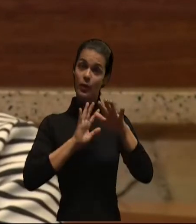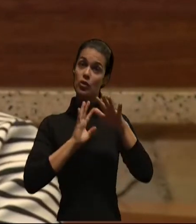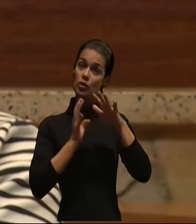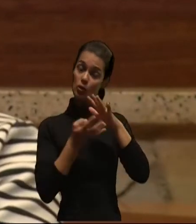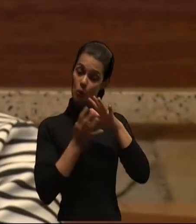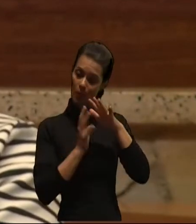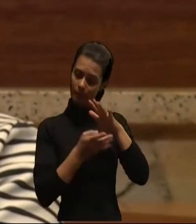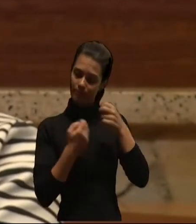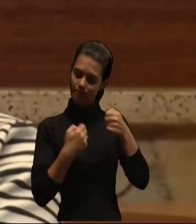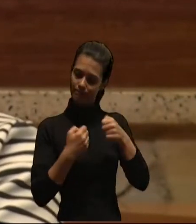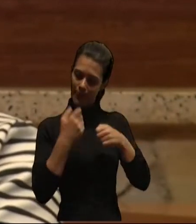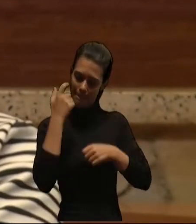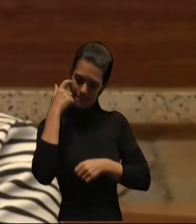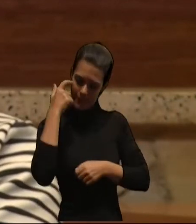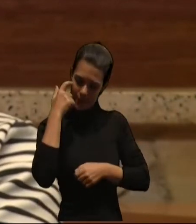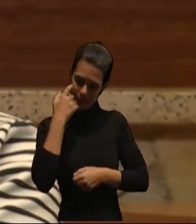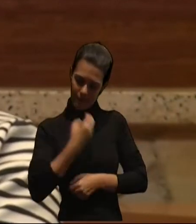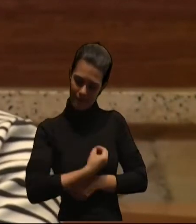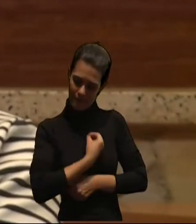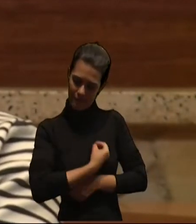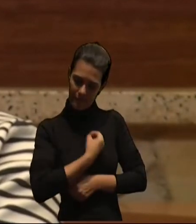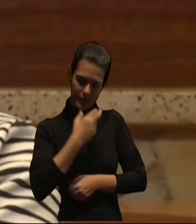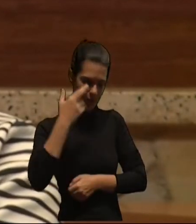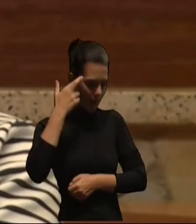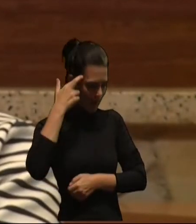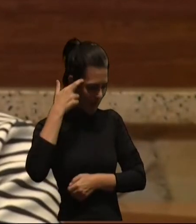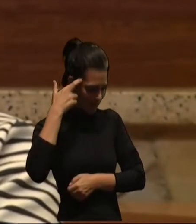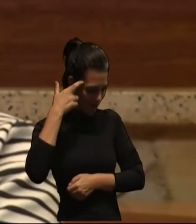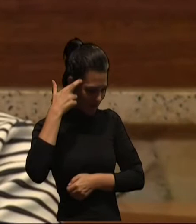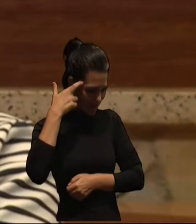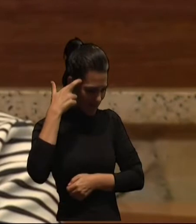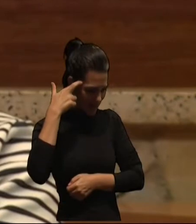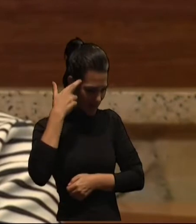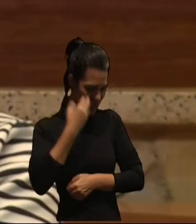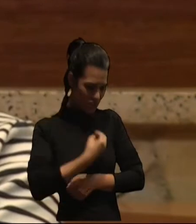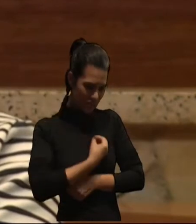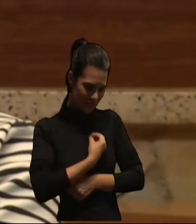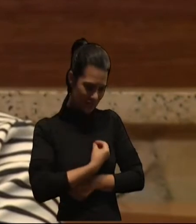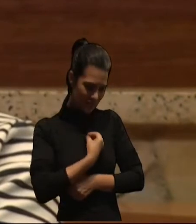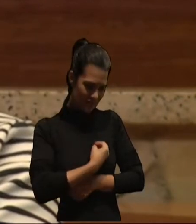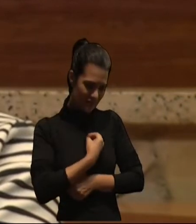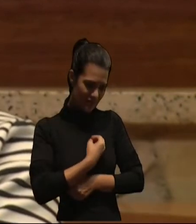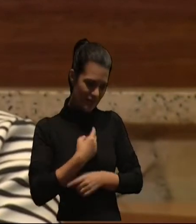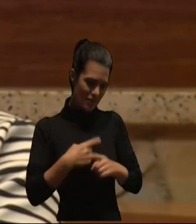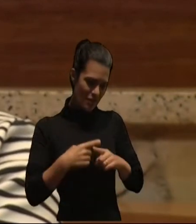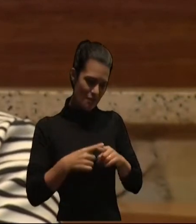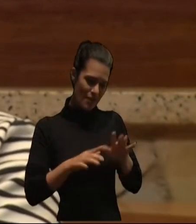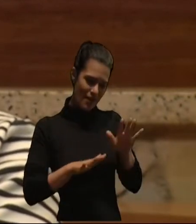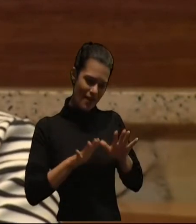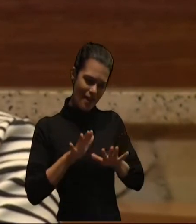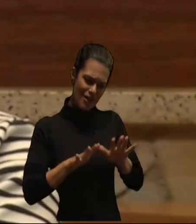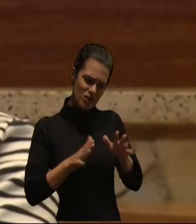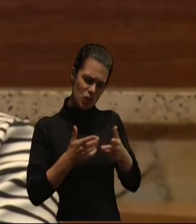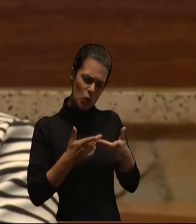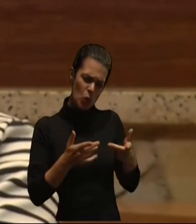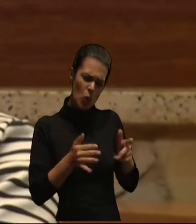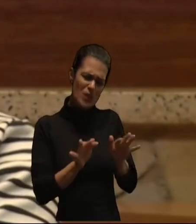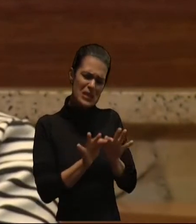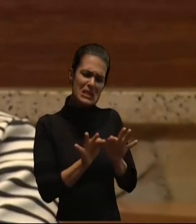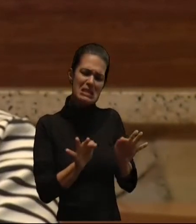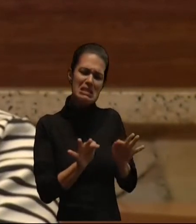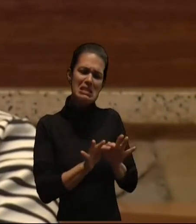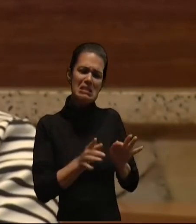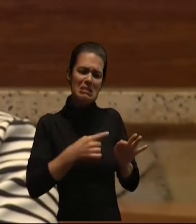ver aquilo que realmente é importante. Porque muitas vezes nos pegamos em pequenas coisas que não têm a menor